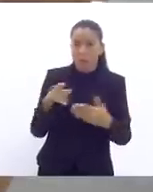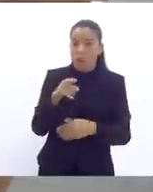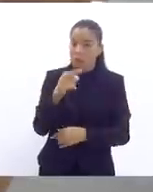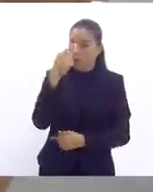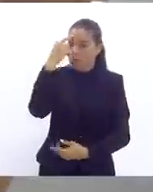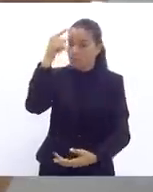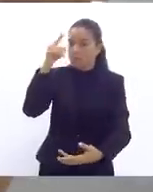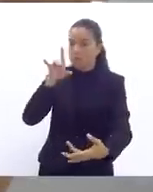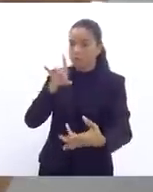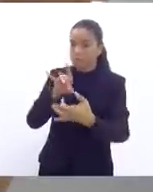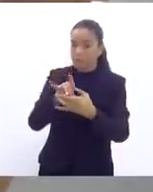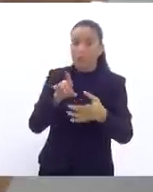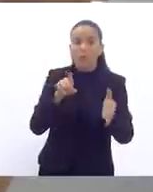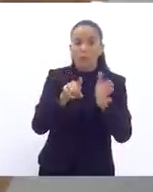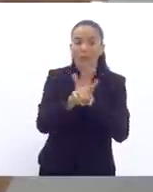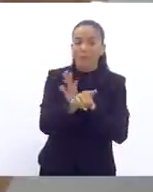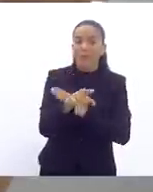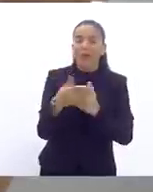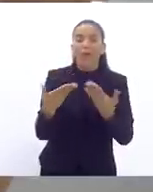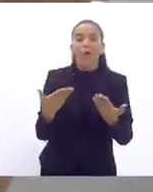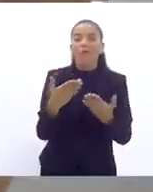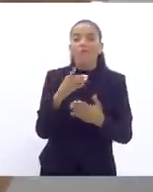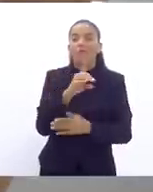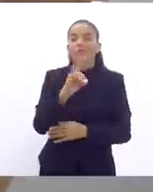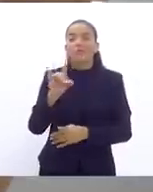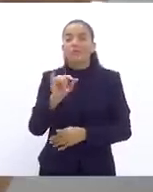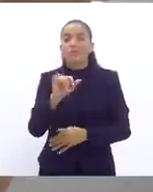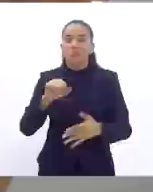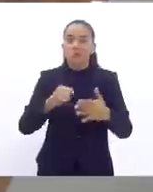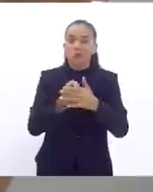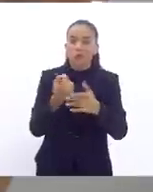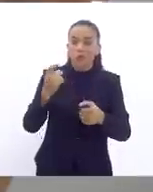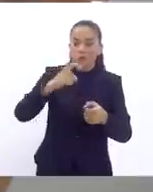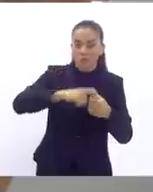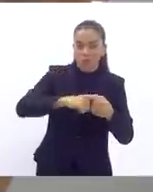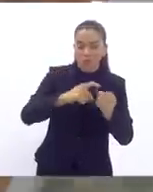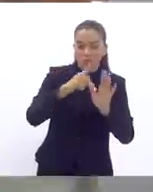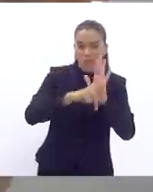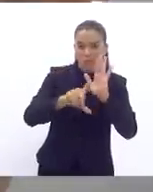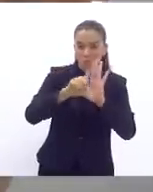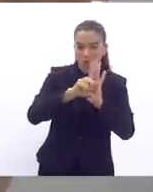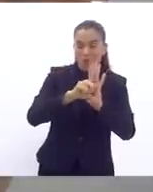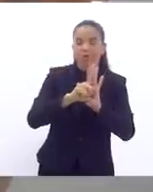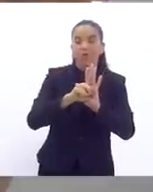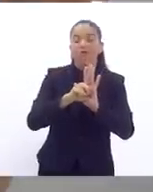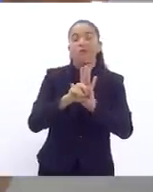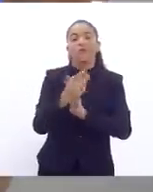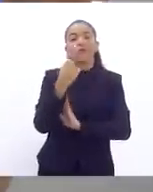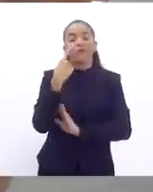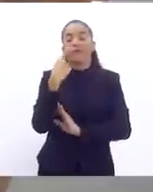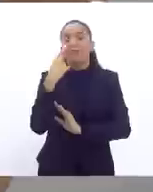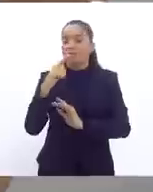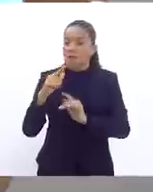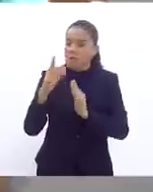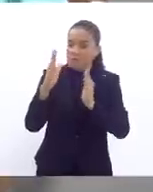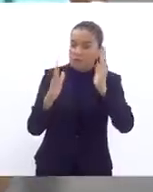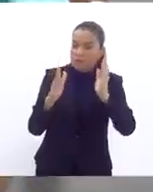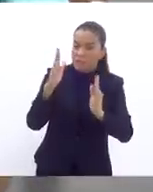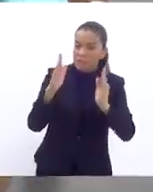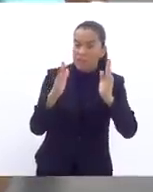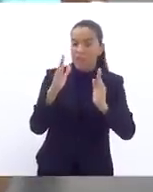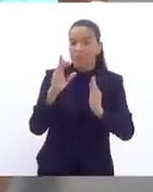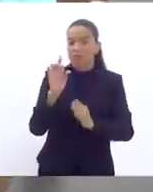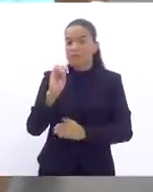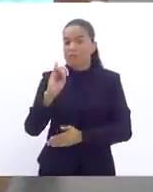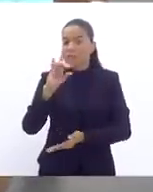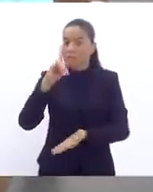adivinhou o meu pensamento que eu ia perguntar qual foi a data do veto né para ver se ato de tempo se